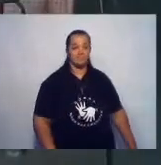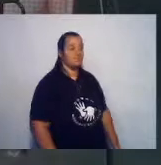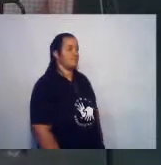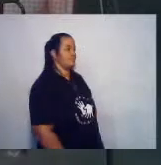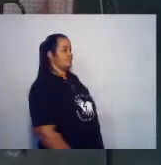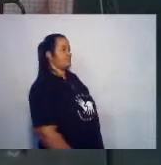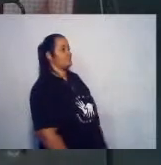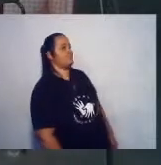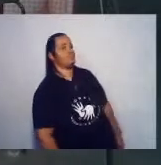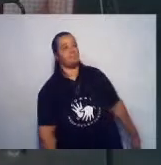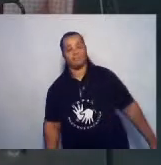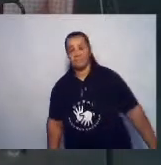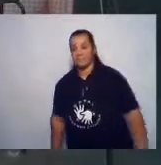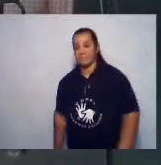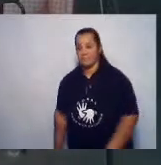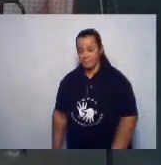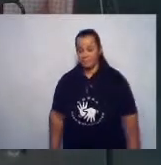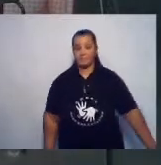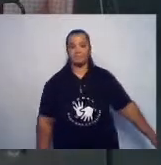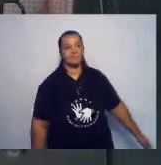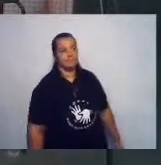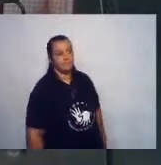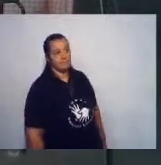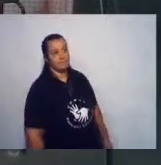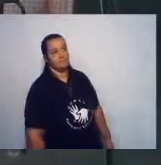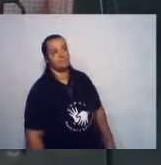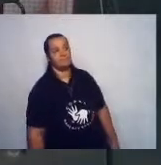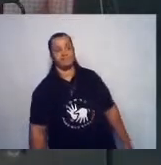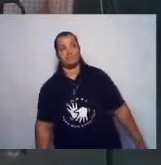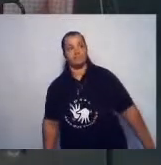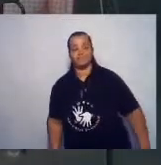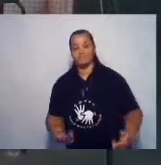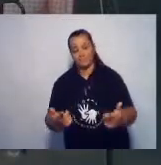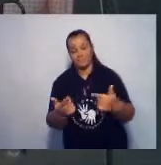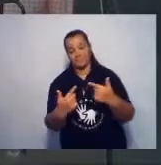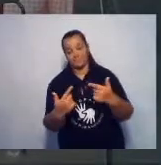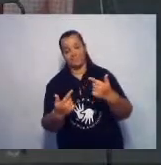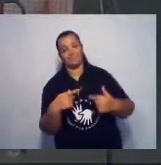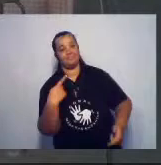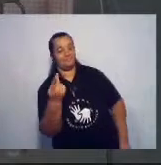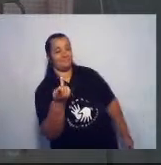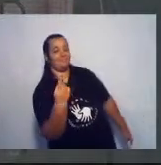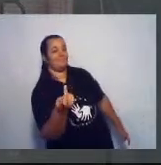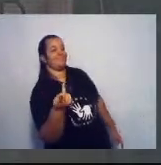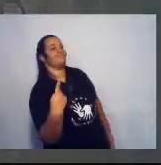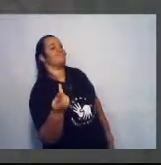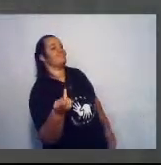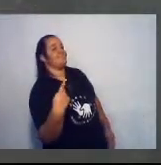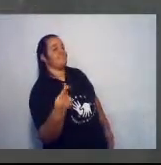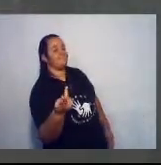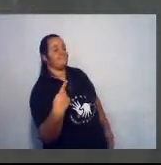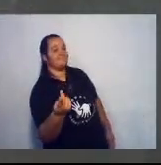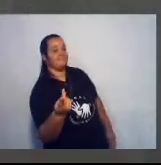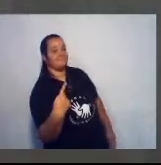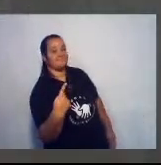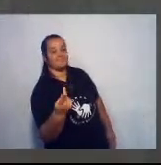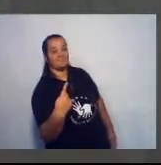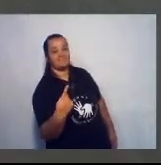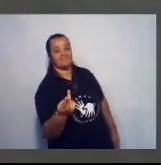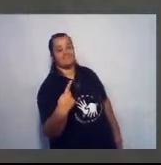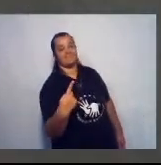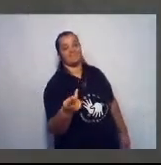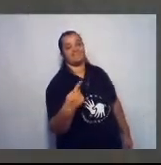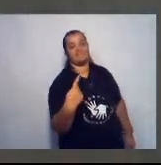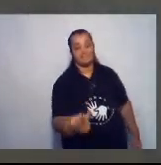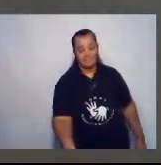Ai, ai, ai, ai, que sorte a nossa.